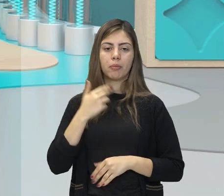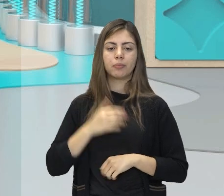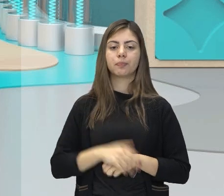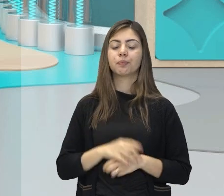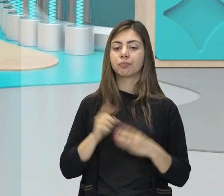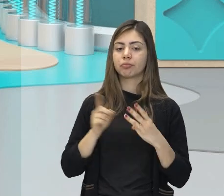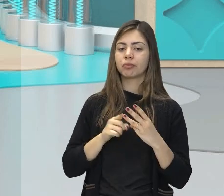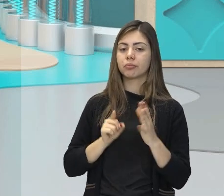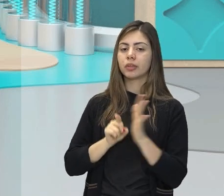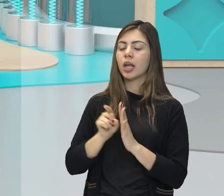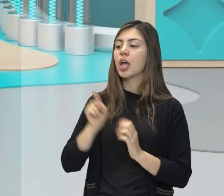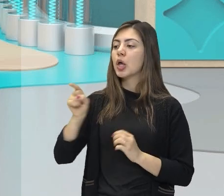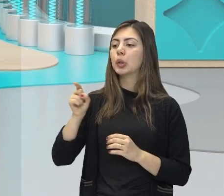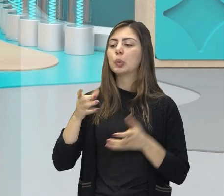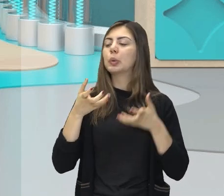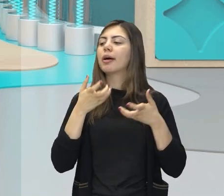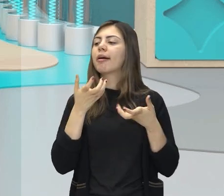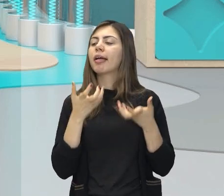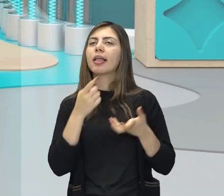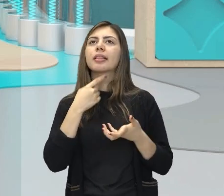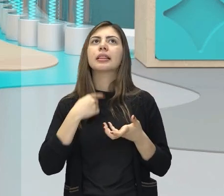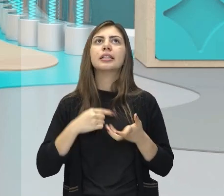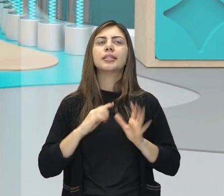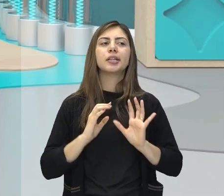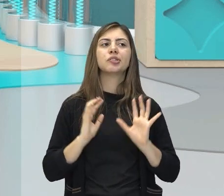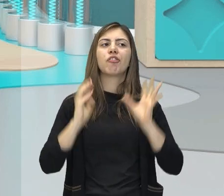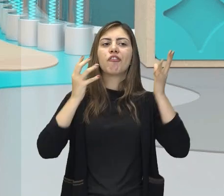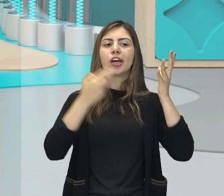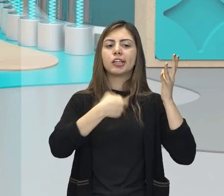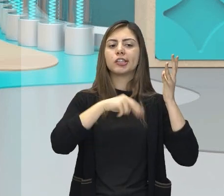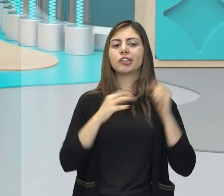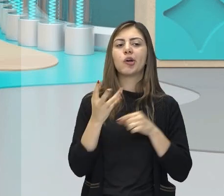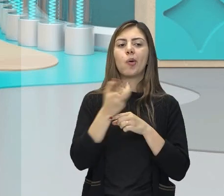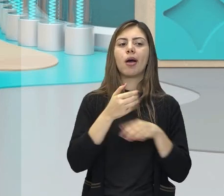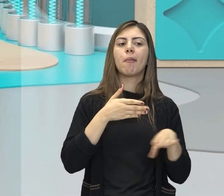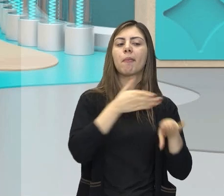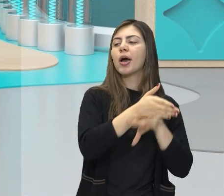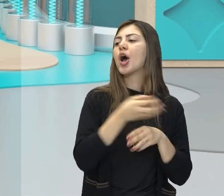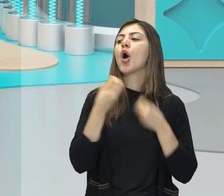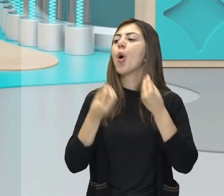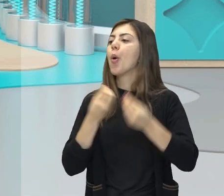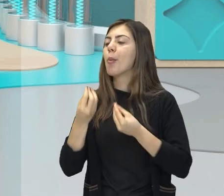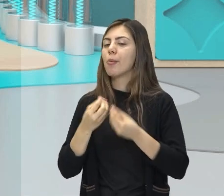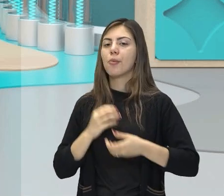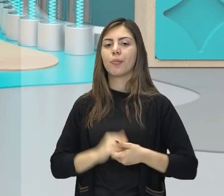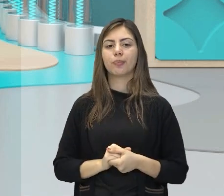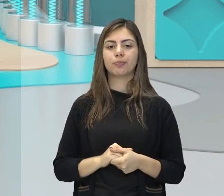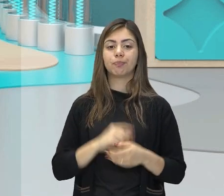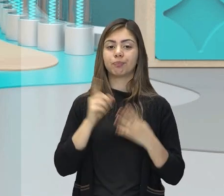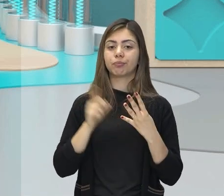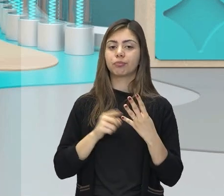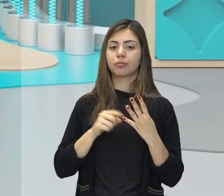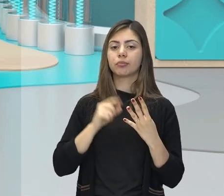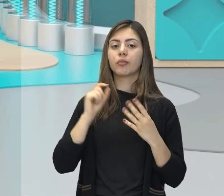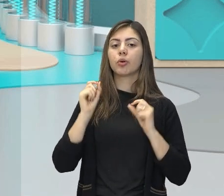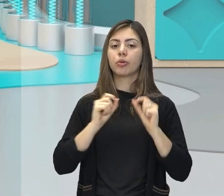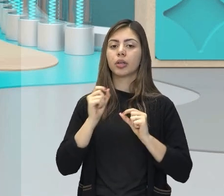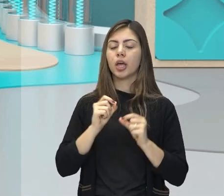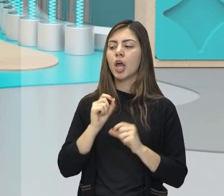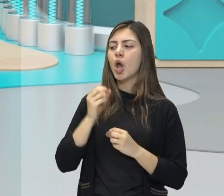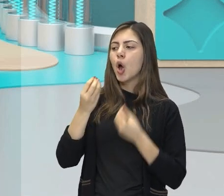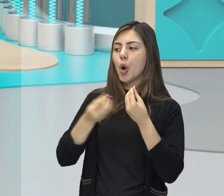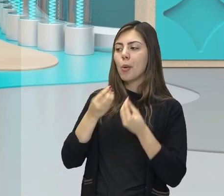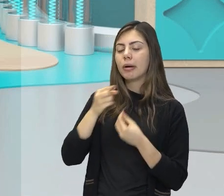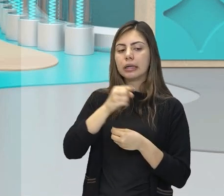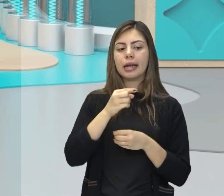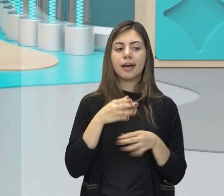do Festival de Música Gospel? Como ela aconteceu? 4ª pergunta, vamos lá? Como foi a experiência de